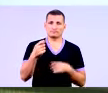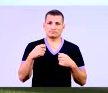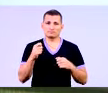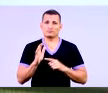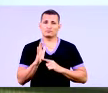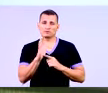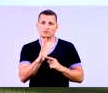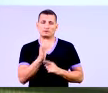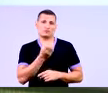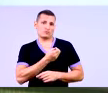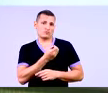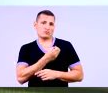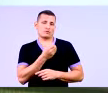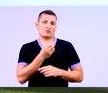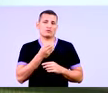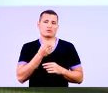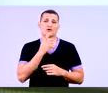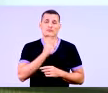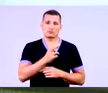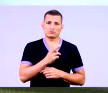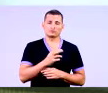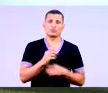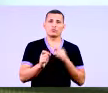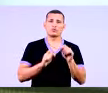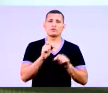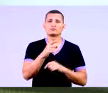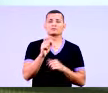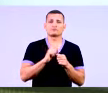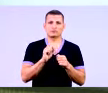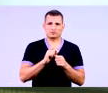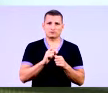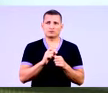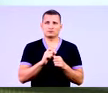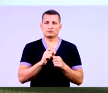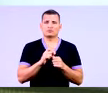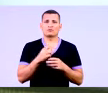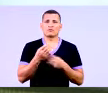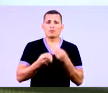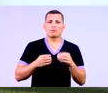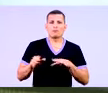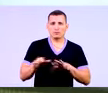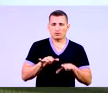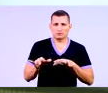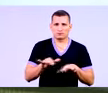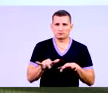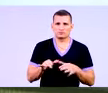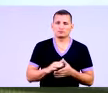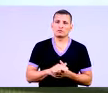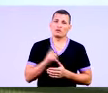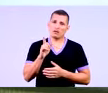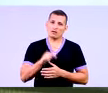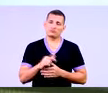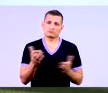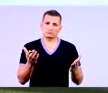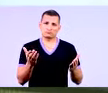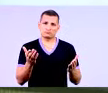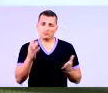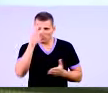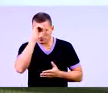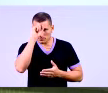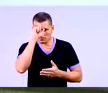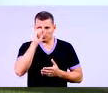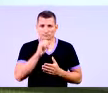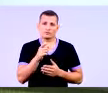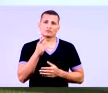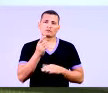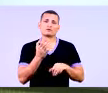média para ele o que você vai fazer por trás disso ou seja a programação é isso que está aprendendo sempre você